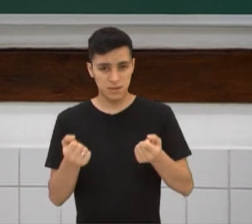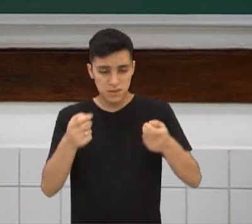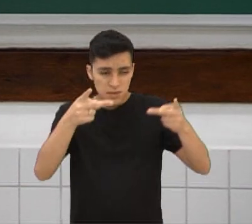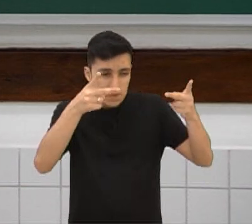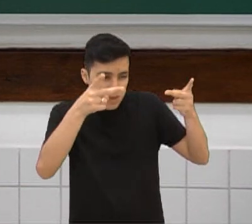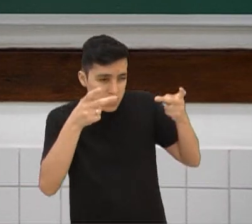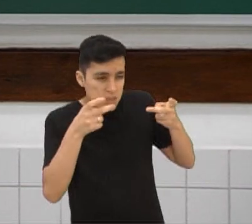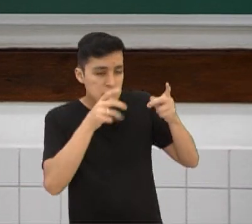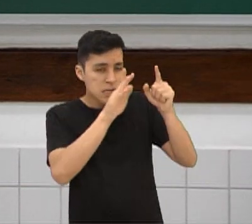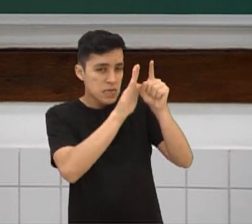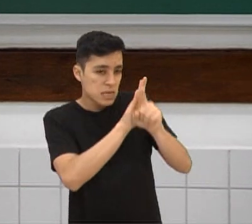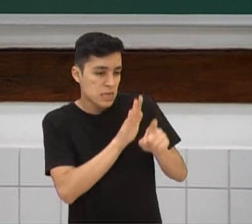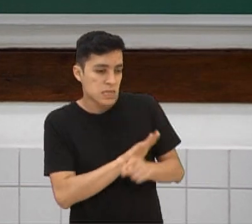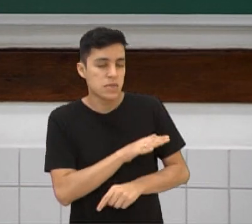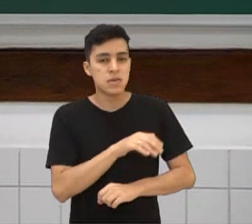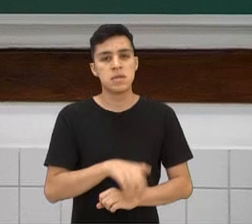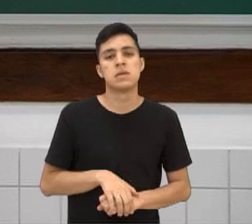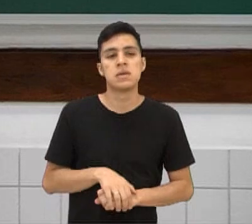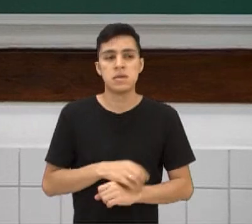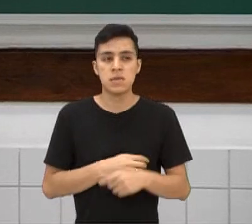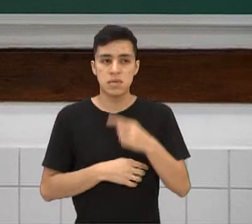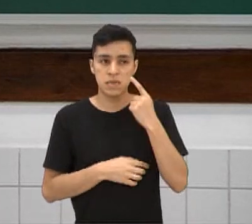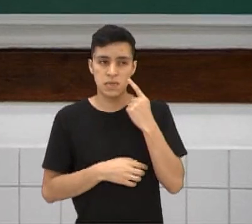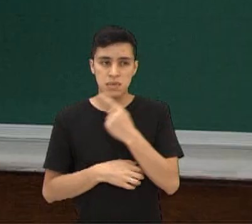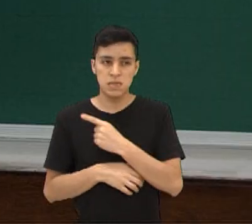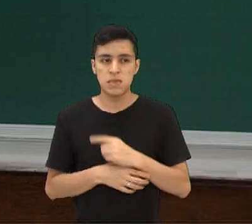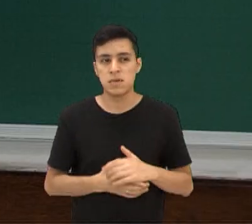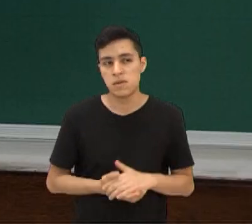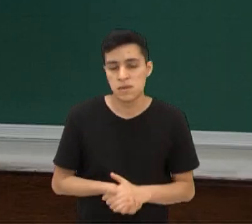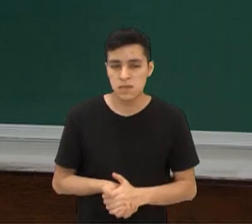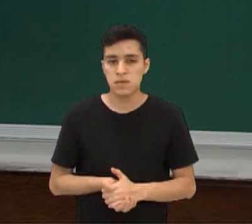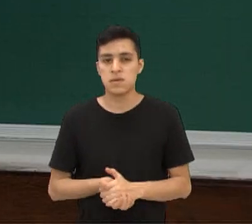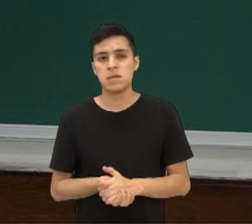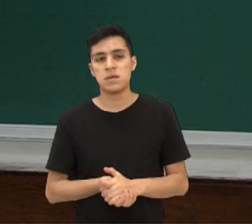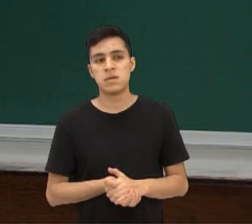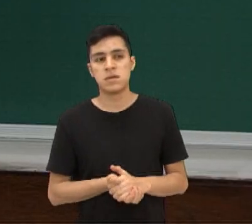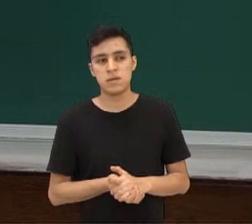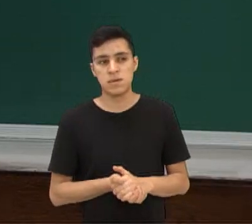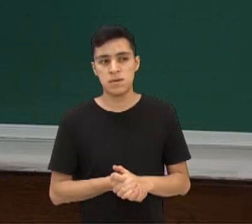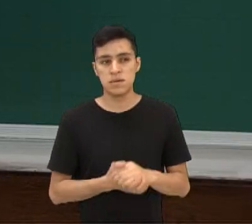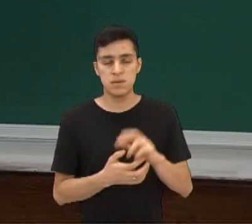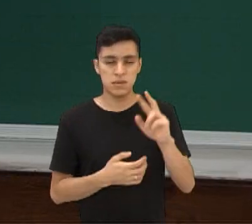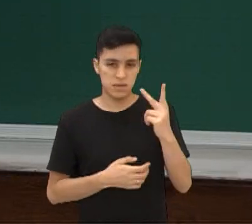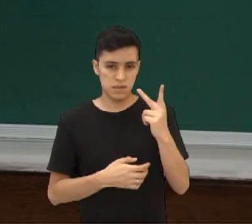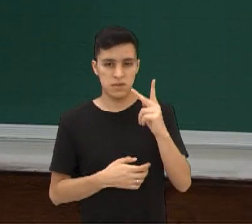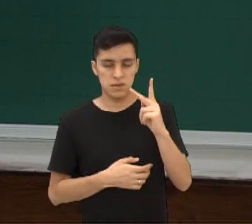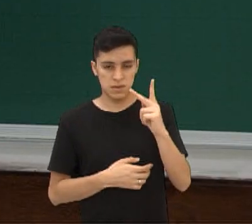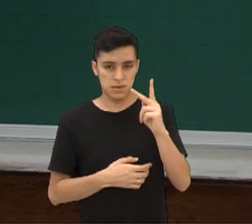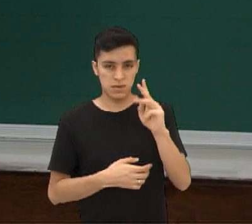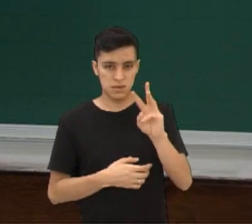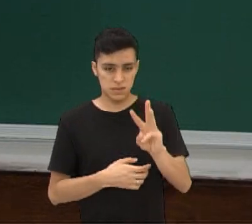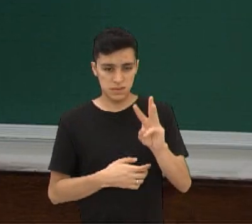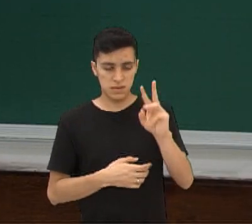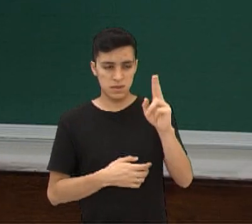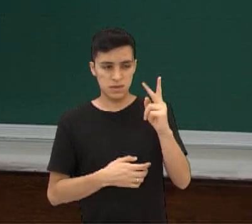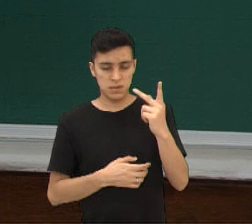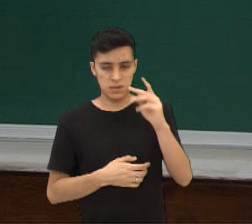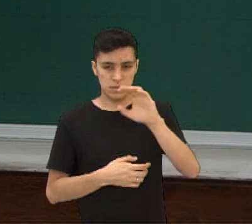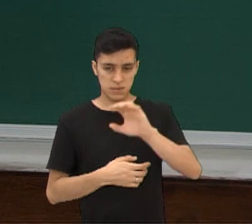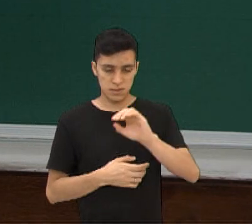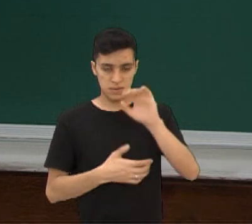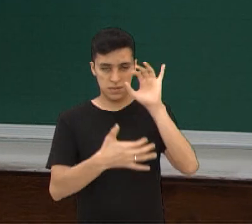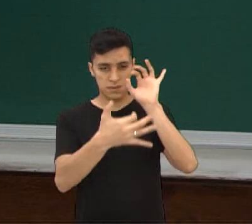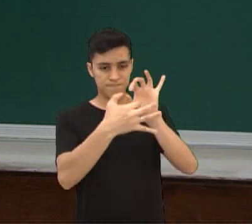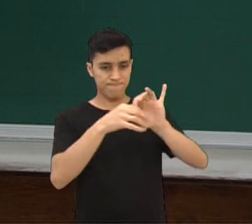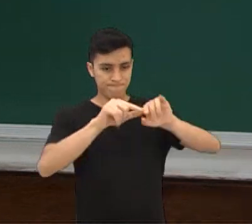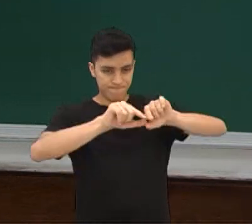Observando o nosso quiz, Kurt Vonnegut, who was one of America's best writers, was also a